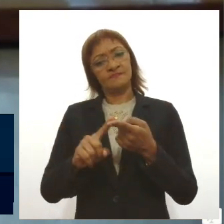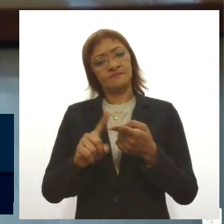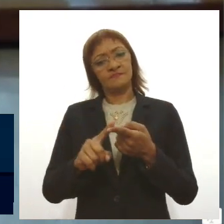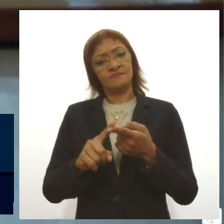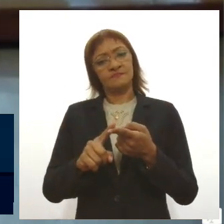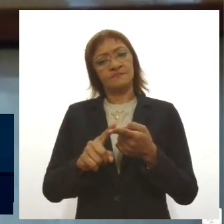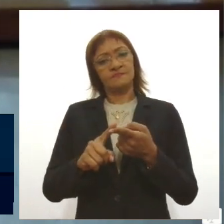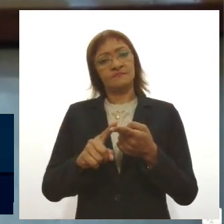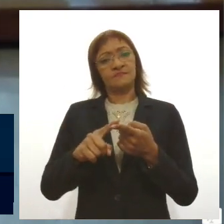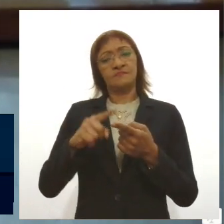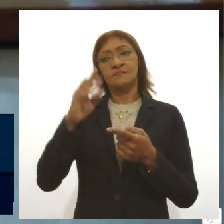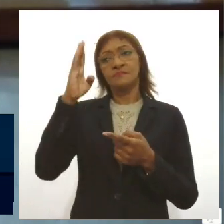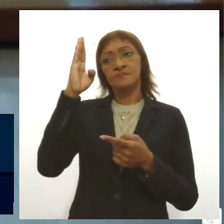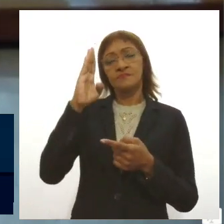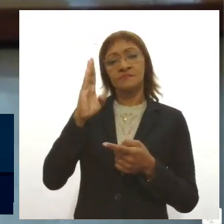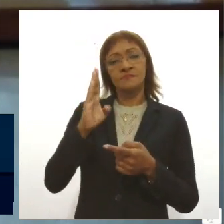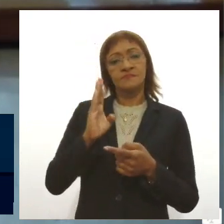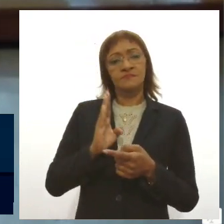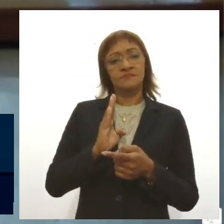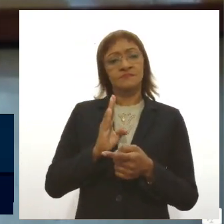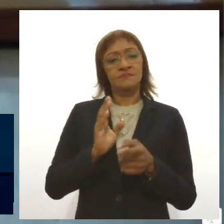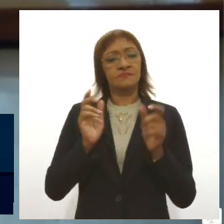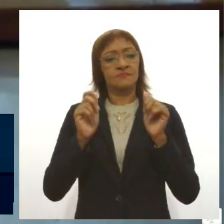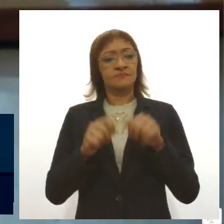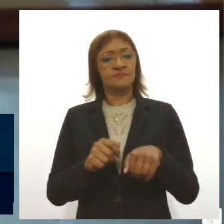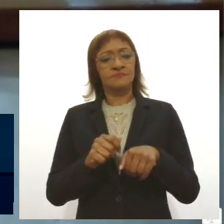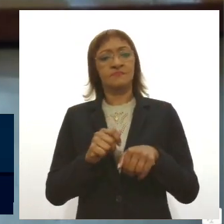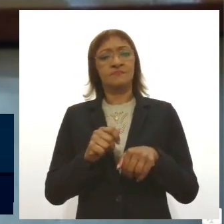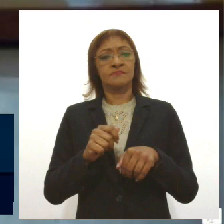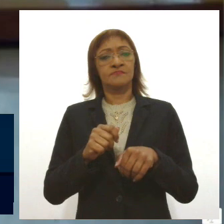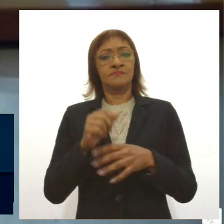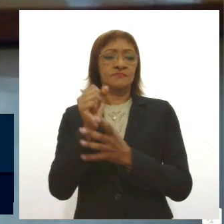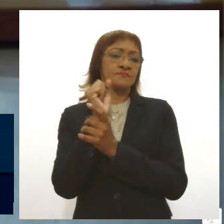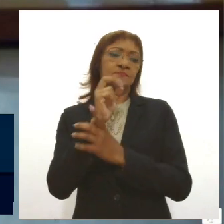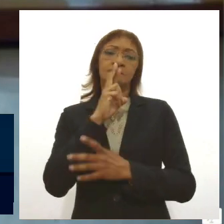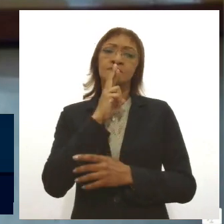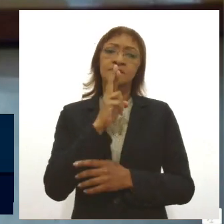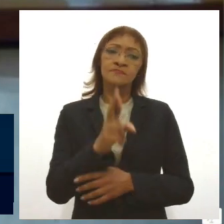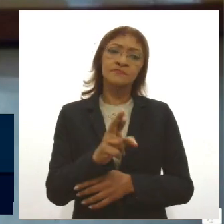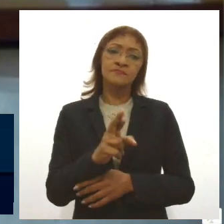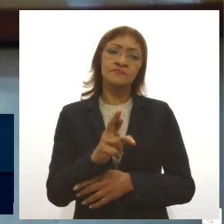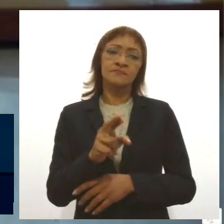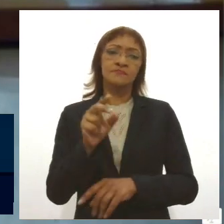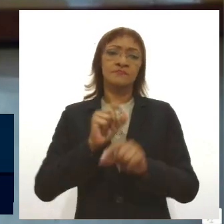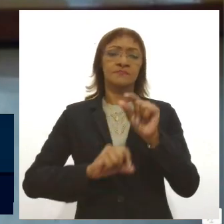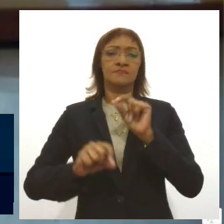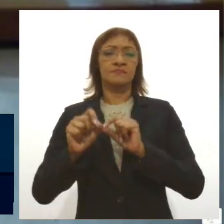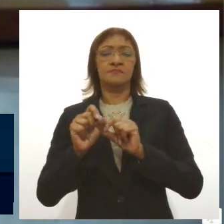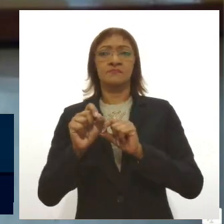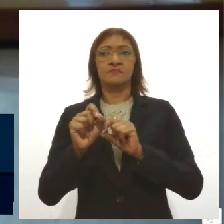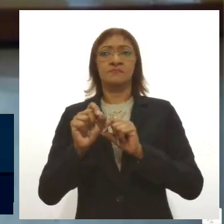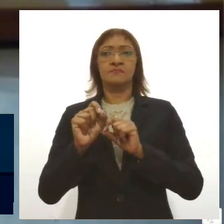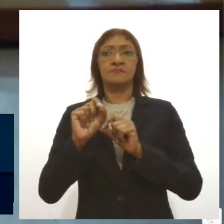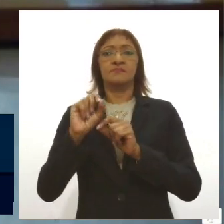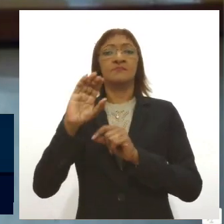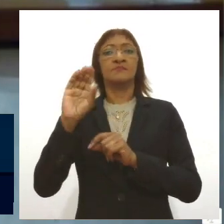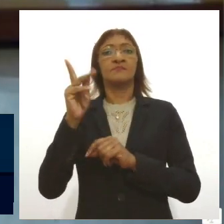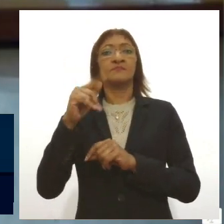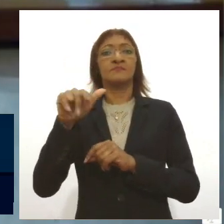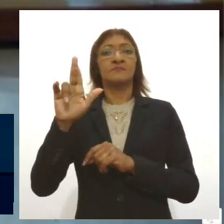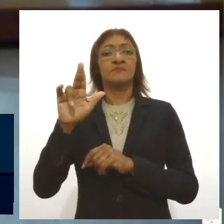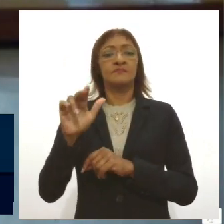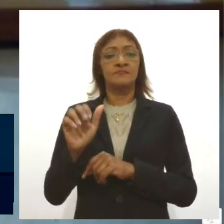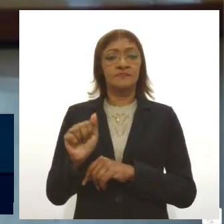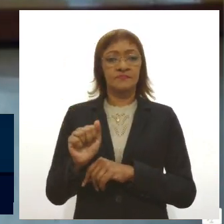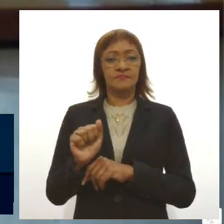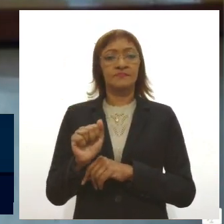no Brasil capaz de dar respostas satisfatórias no tocante a esses impactos das mudanças climáticas. Então, esse trabalho